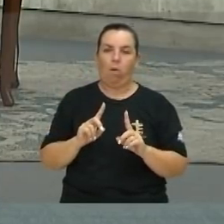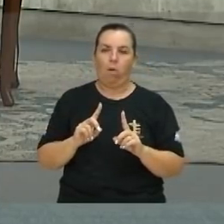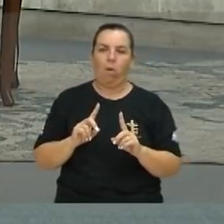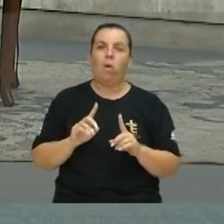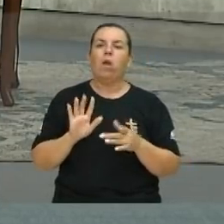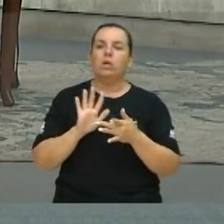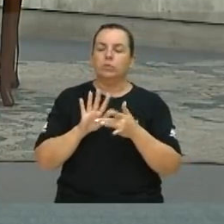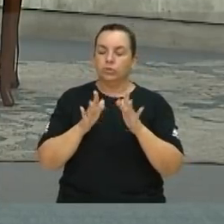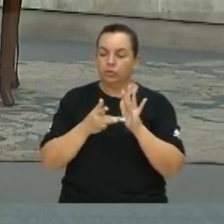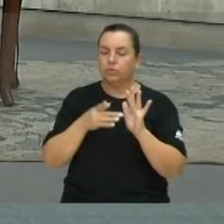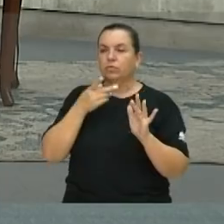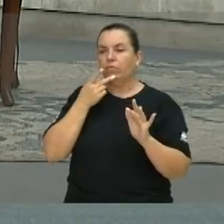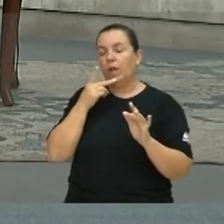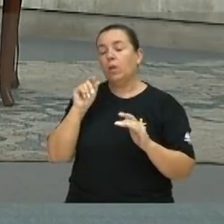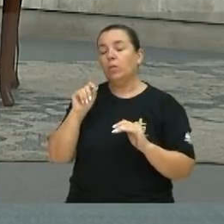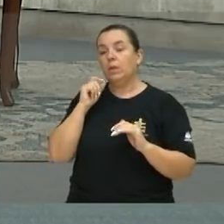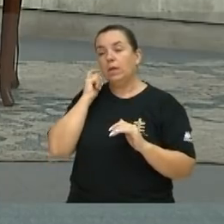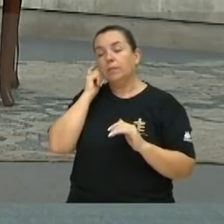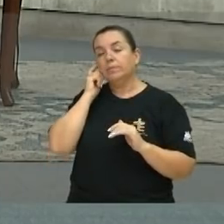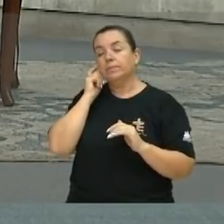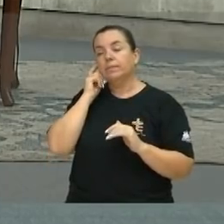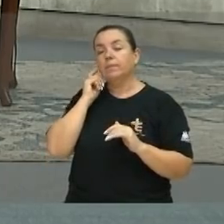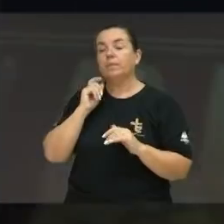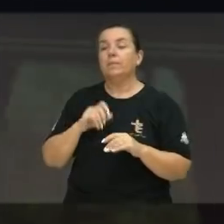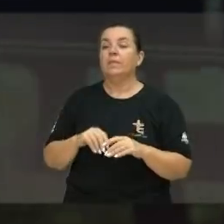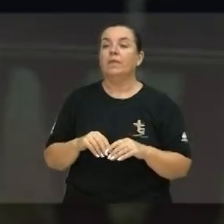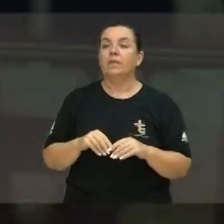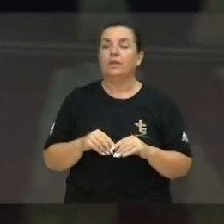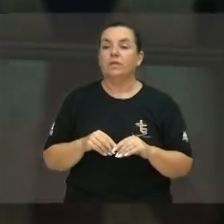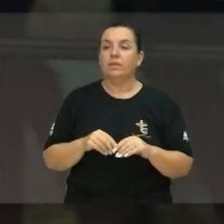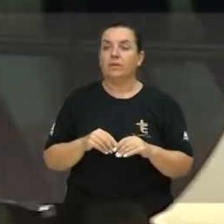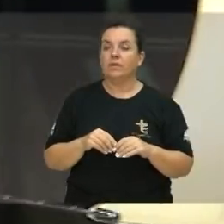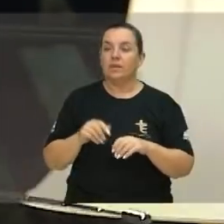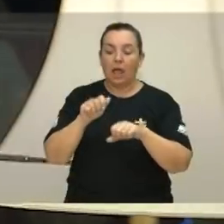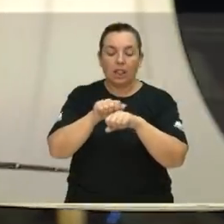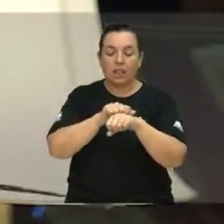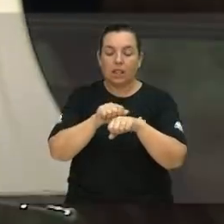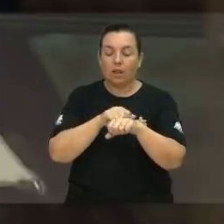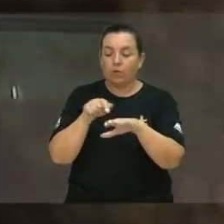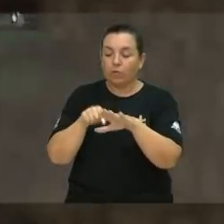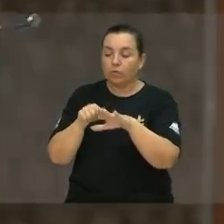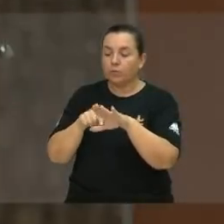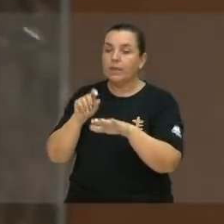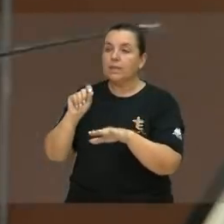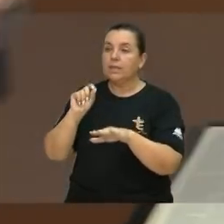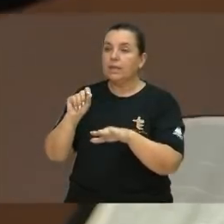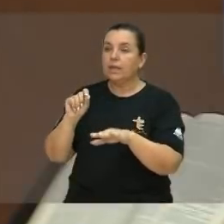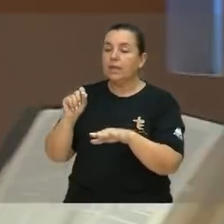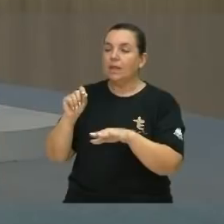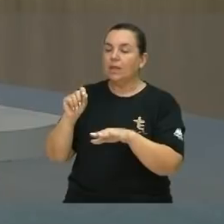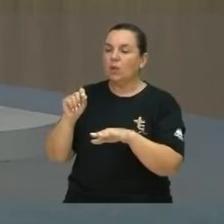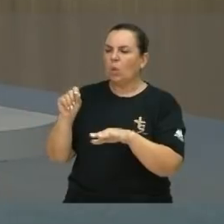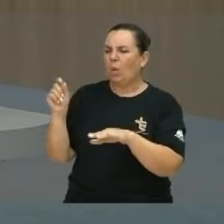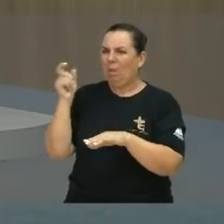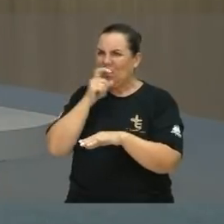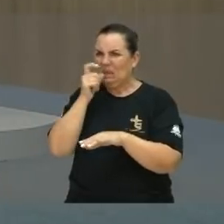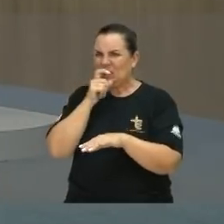querem desvelar o sentido profundo lavou os pés de quem me trairia